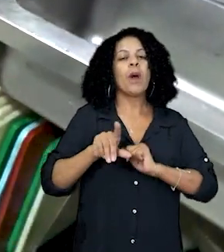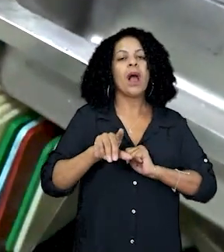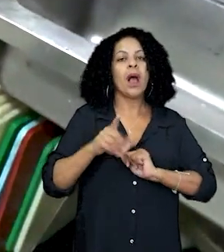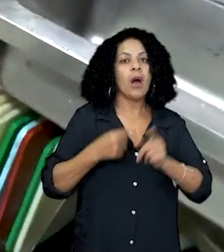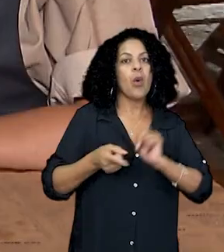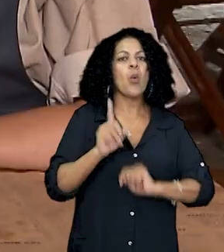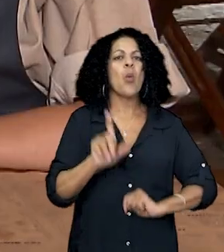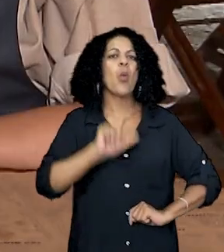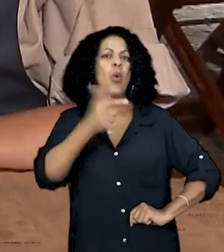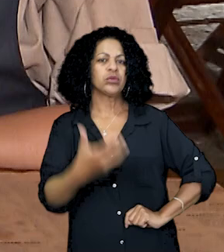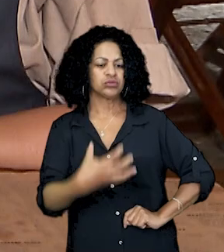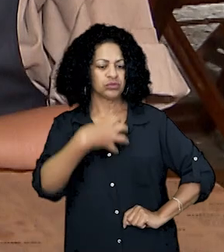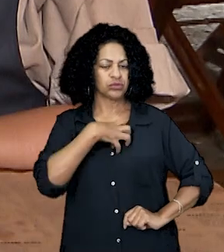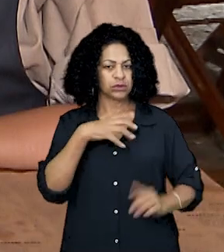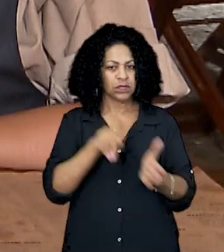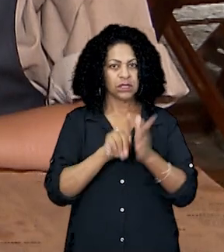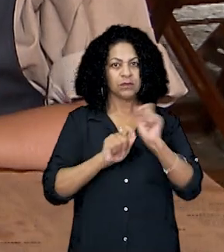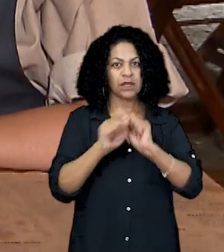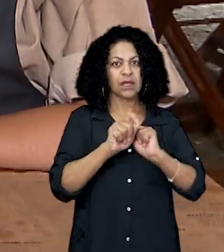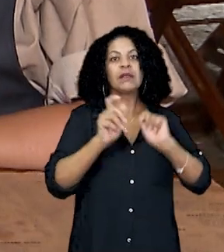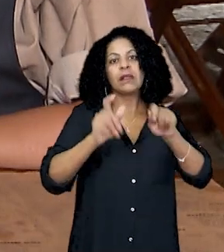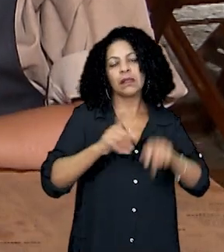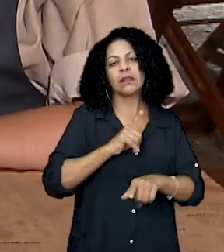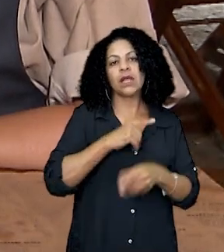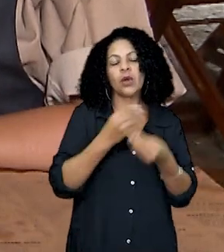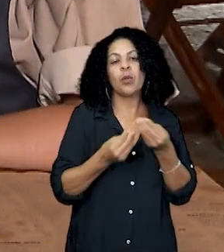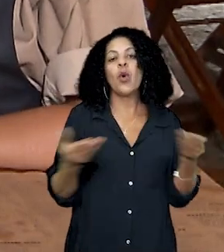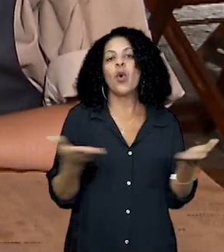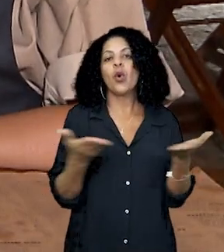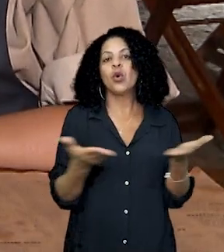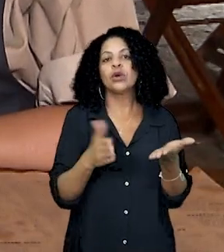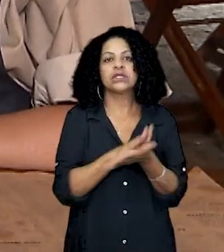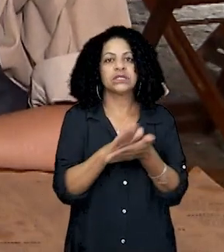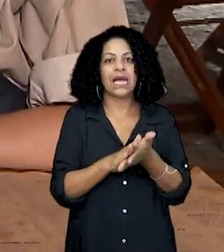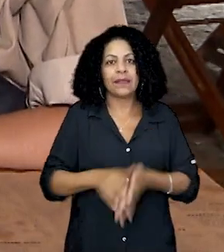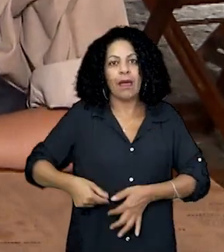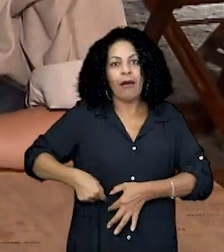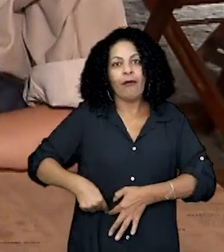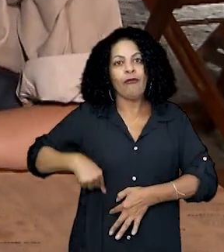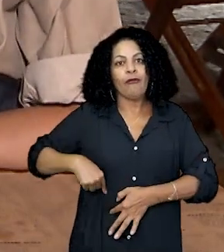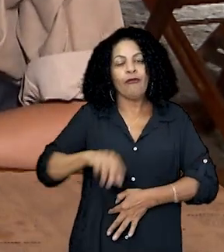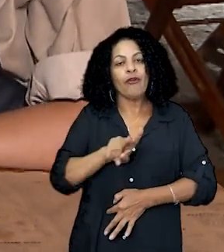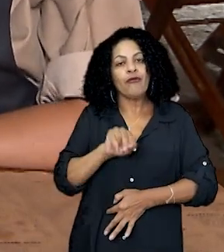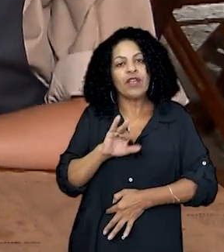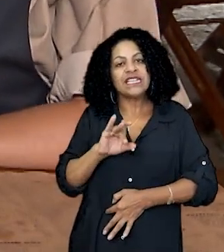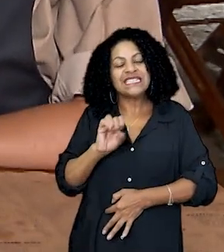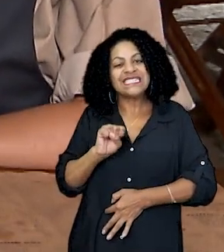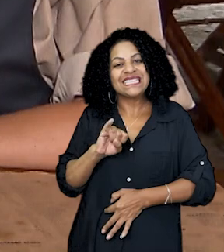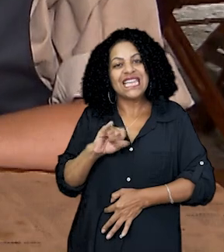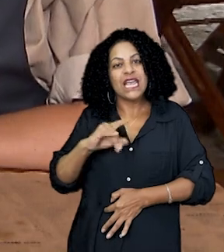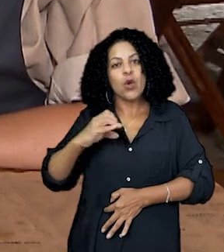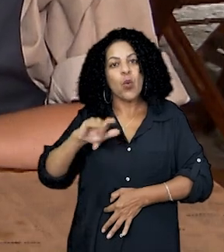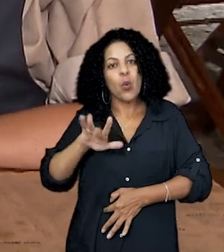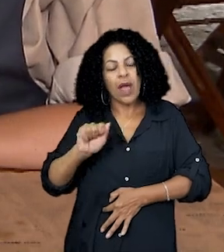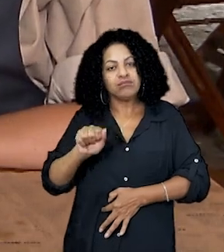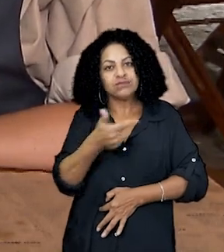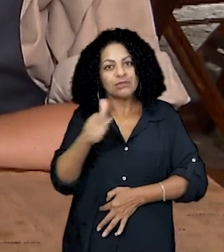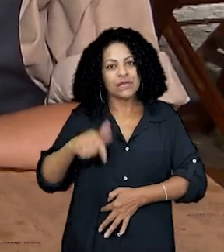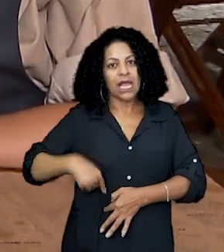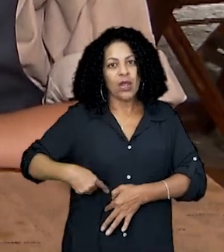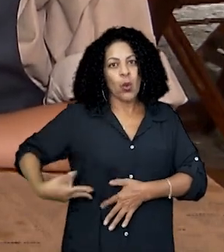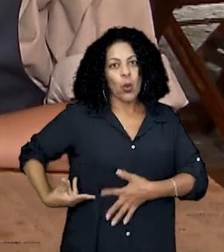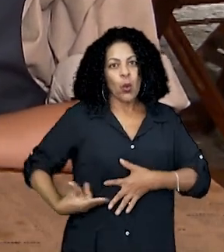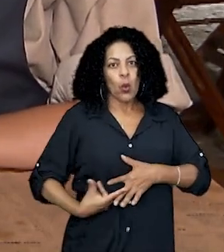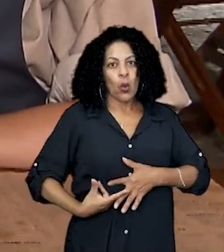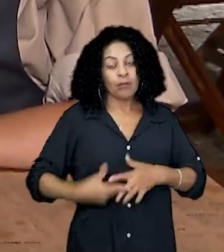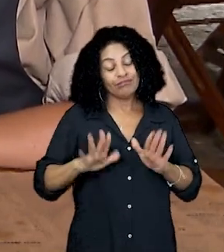outra vivência. A gente tem algumas coisas que acarretam. Hoje eu não tenho mais vesícula, por exemplo. Né? Mas foi